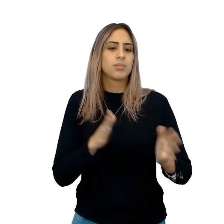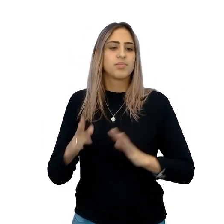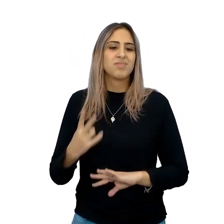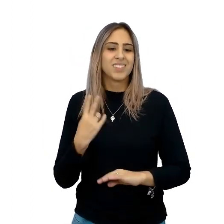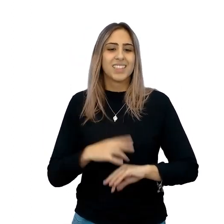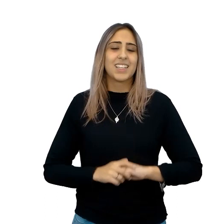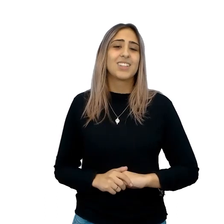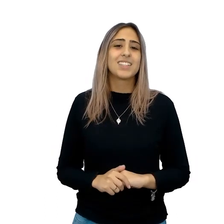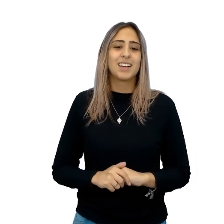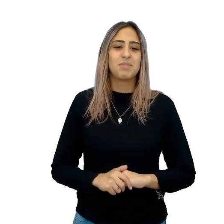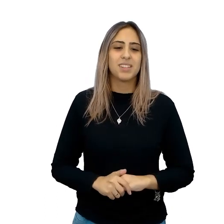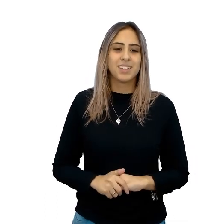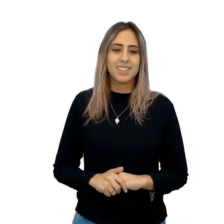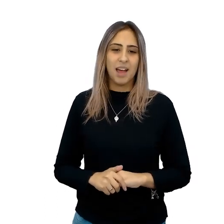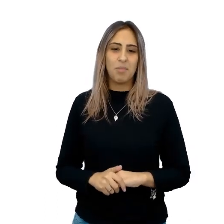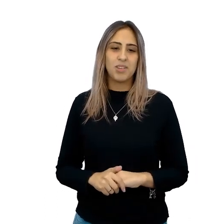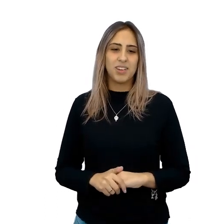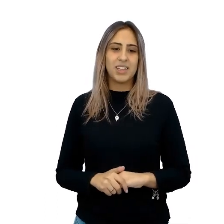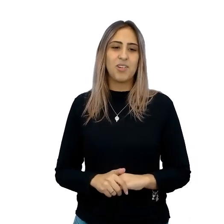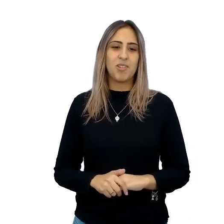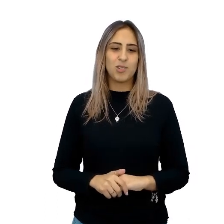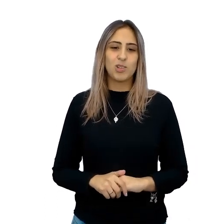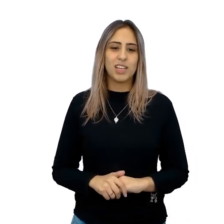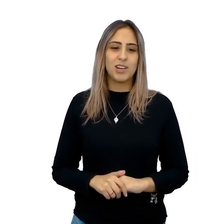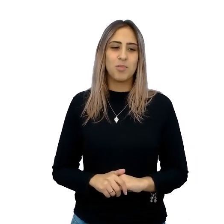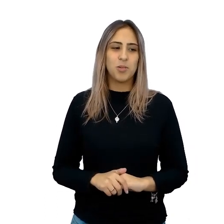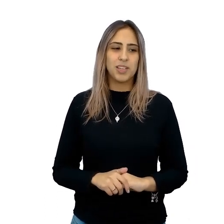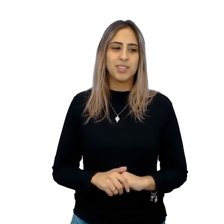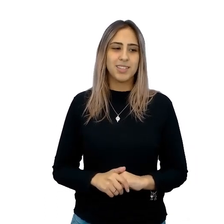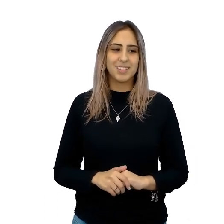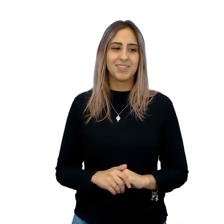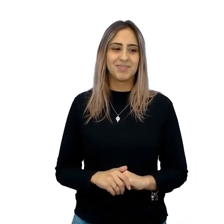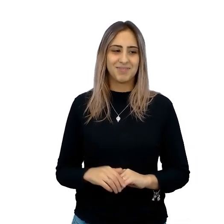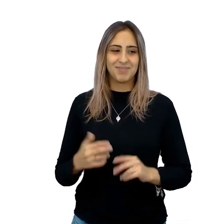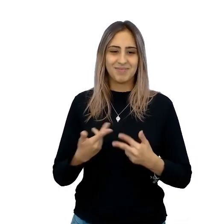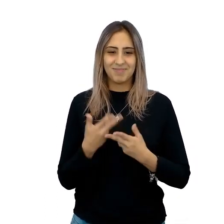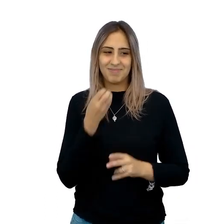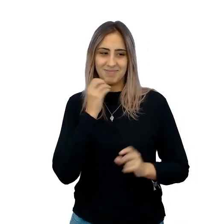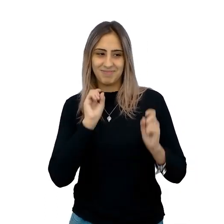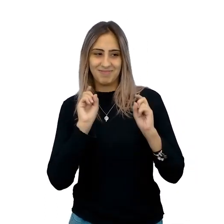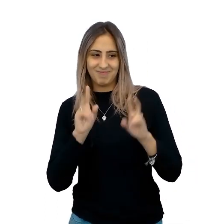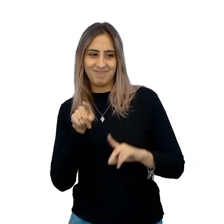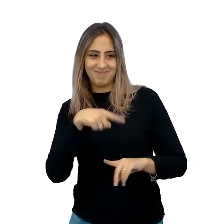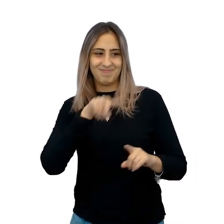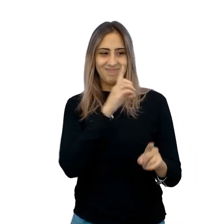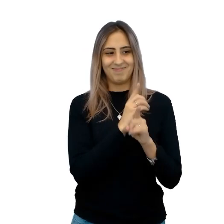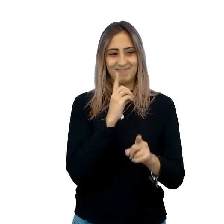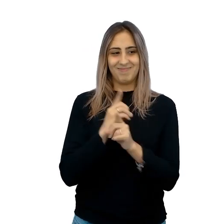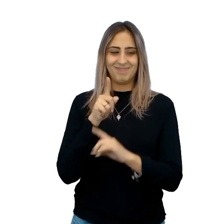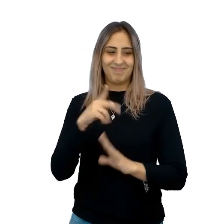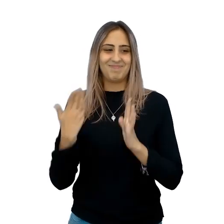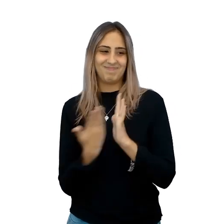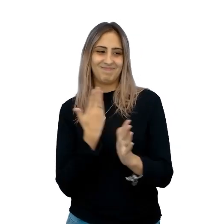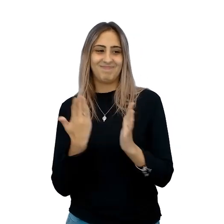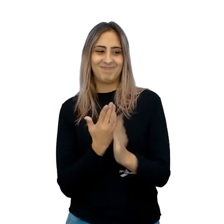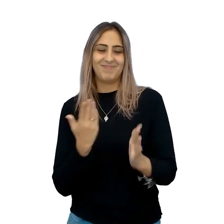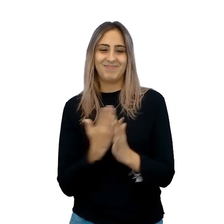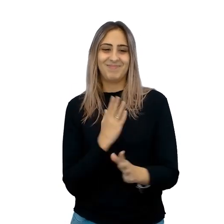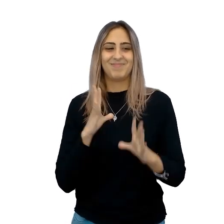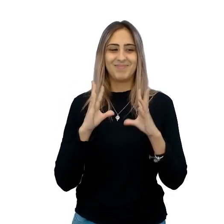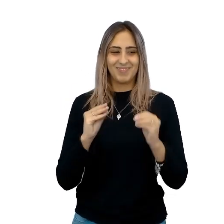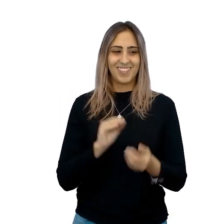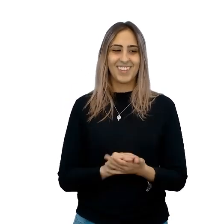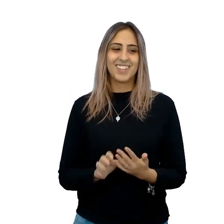e aí para o passo 3, selecionar Aprender Sempre, tá bom? Vocês vão encontrar todos esses cadernos para fazer